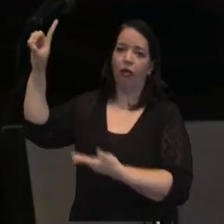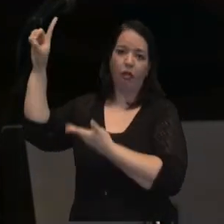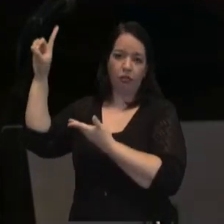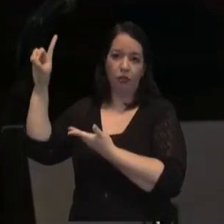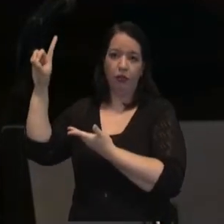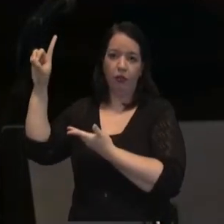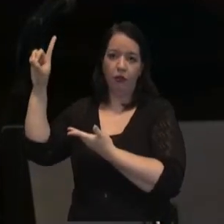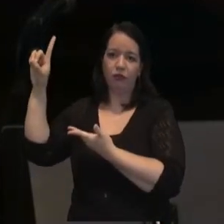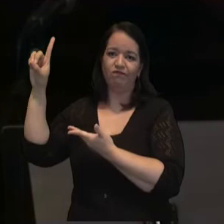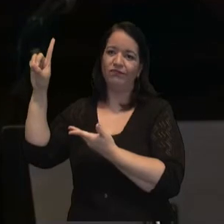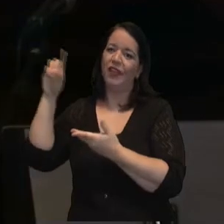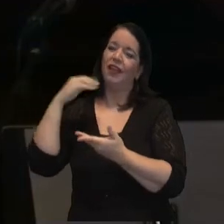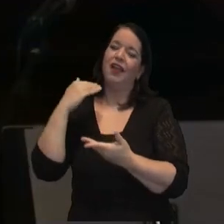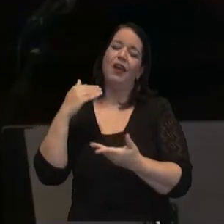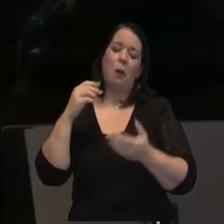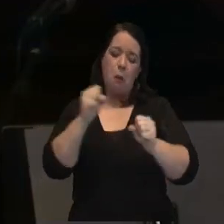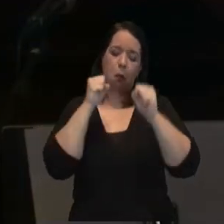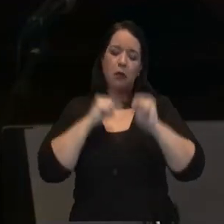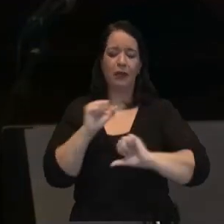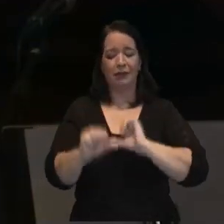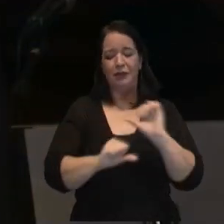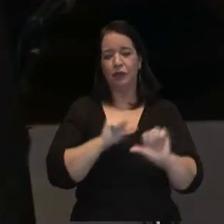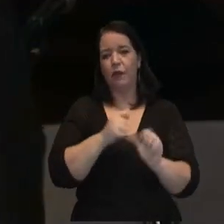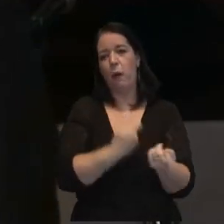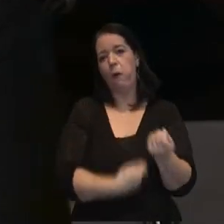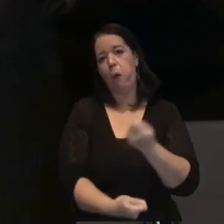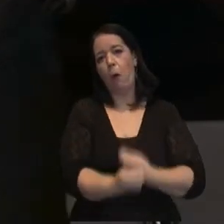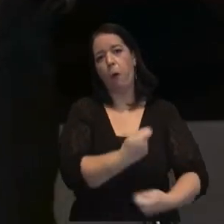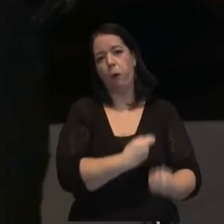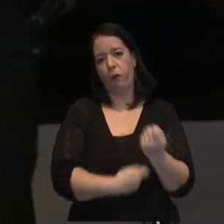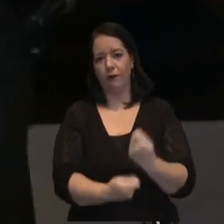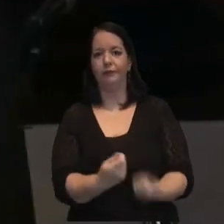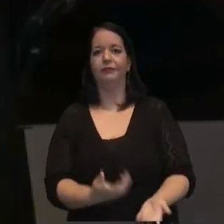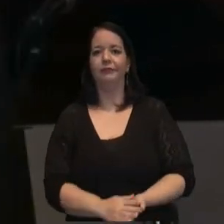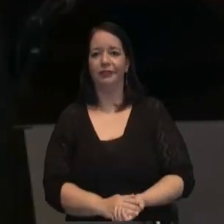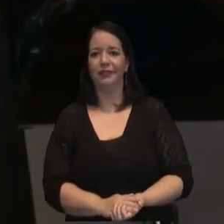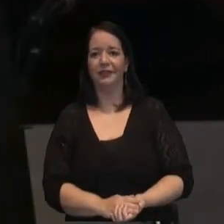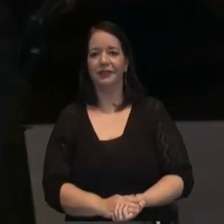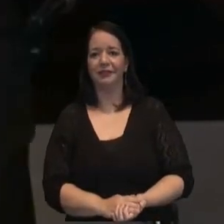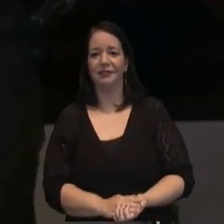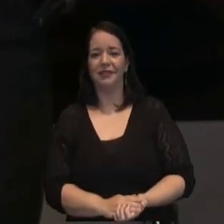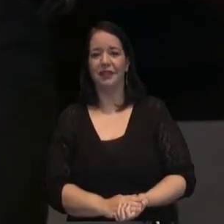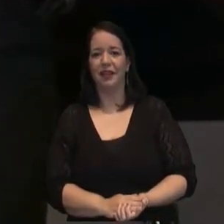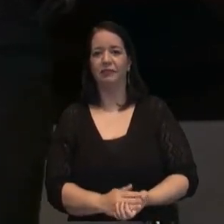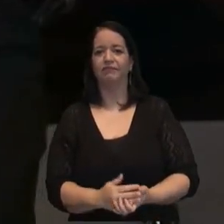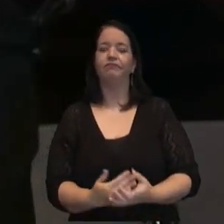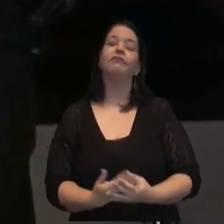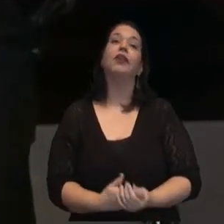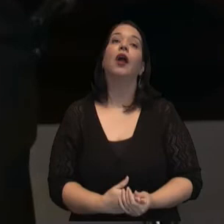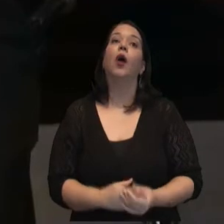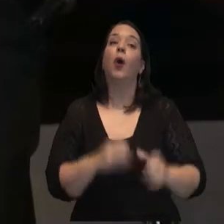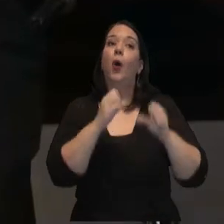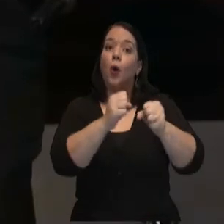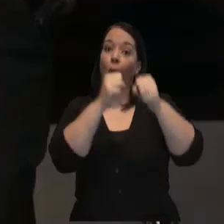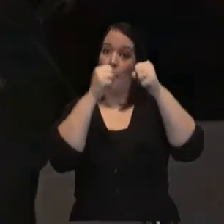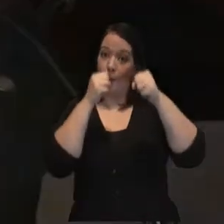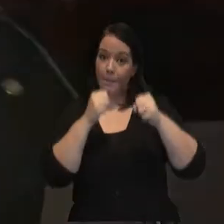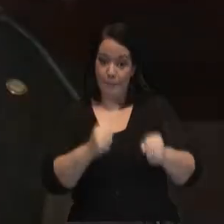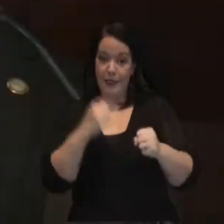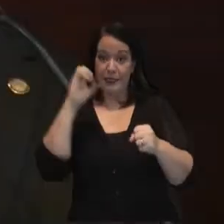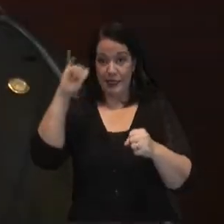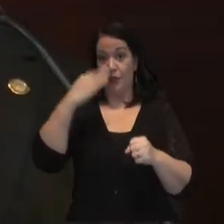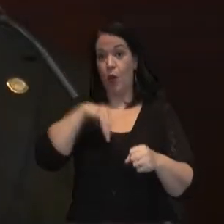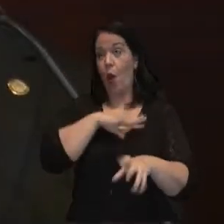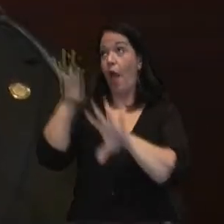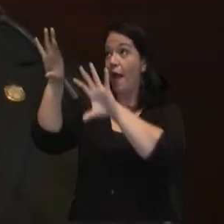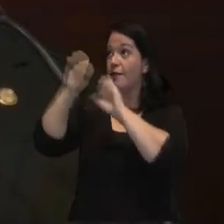nível. Eu vou repetir, ouça isto. Qualquer poder, seja